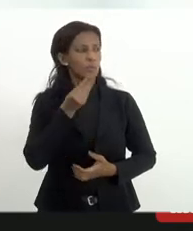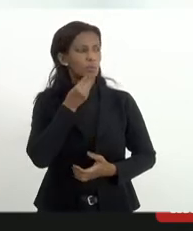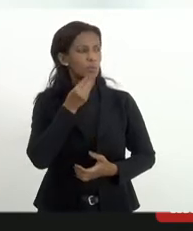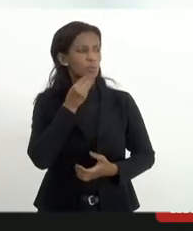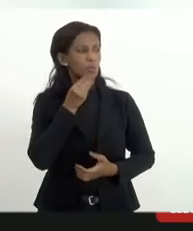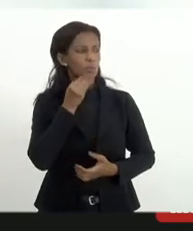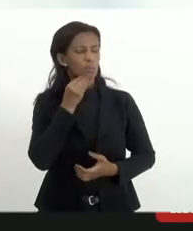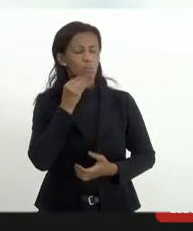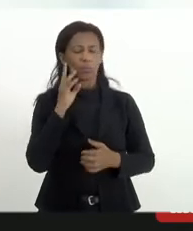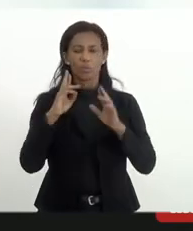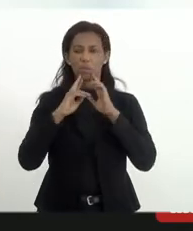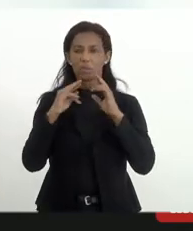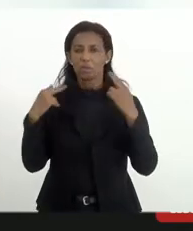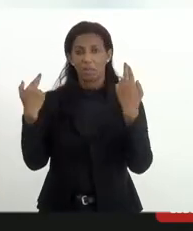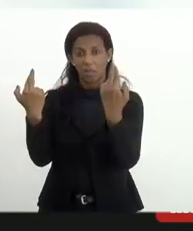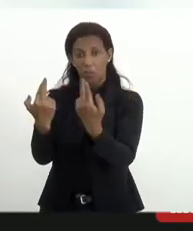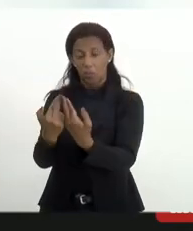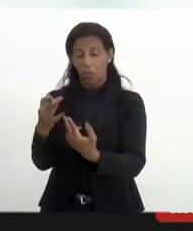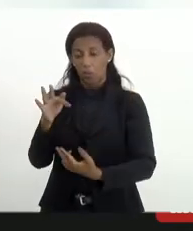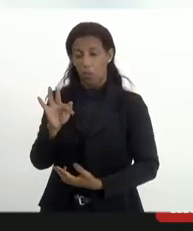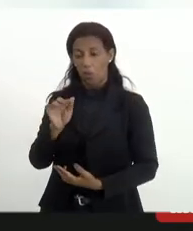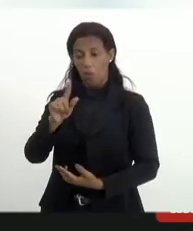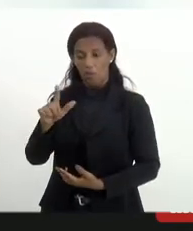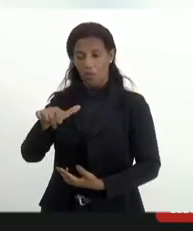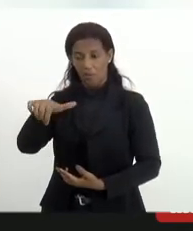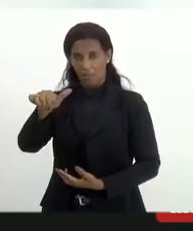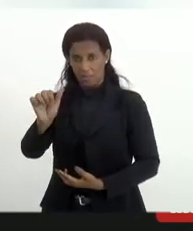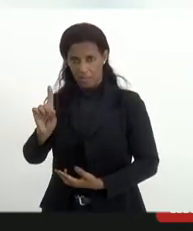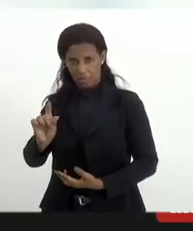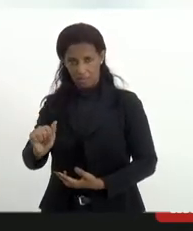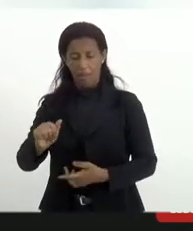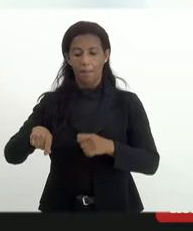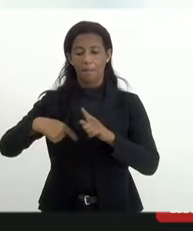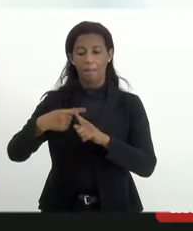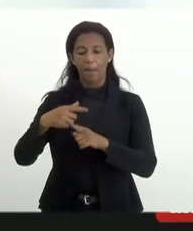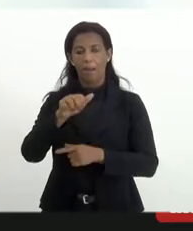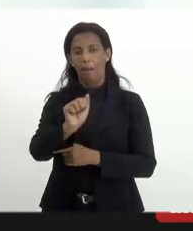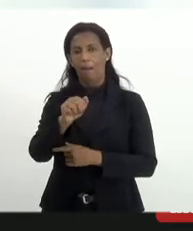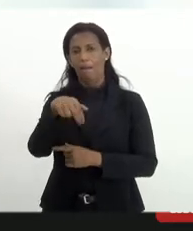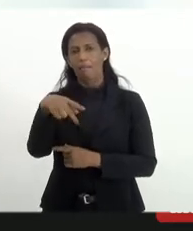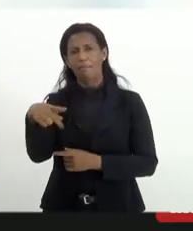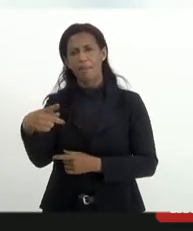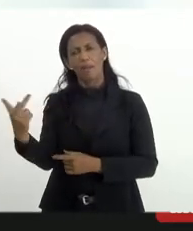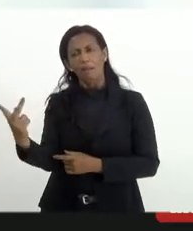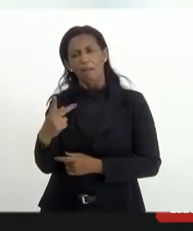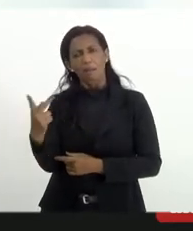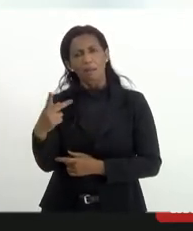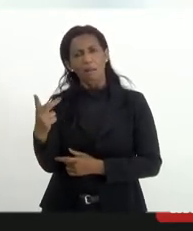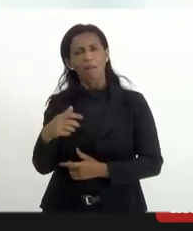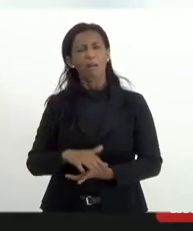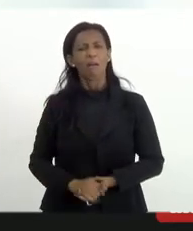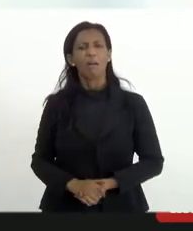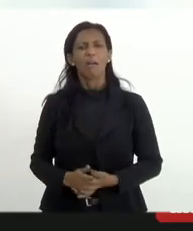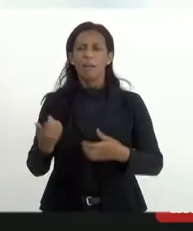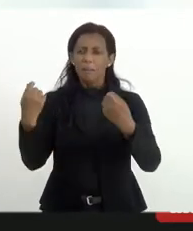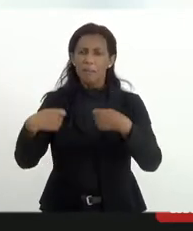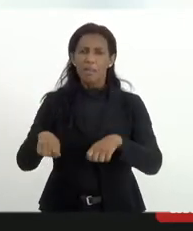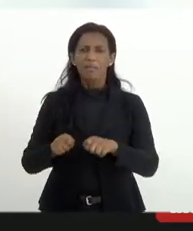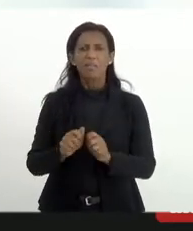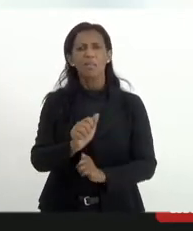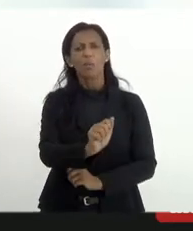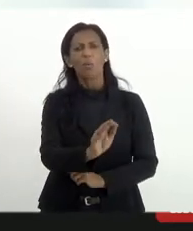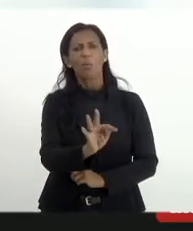com a Fazenda e a MP e fazer um ato normativo